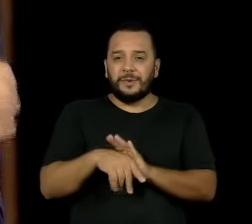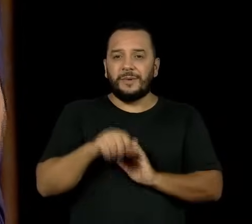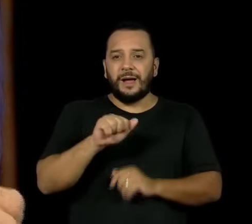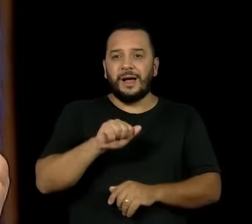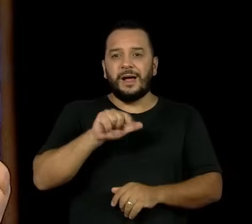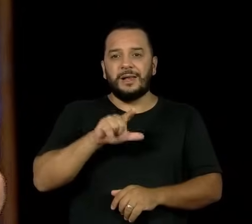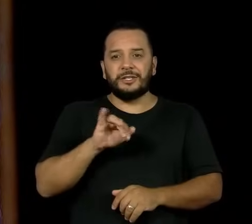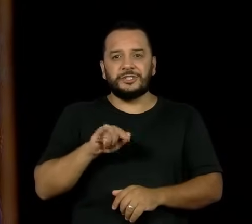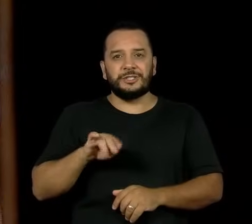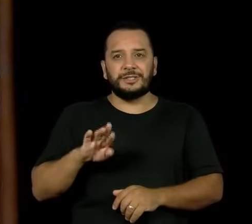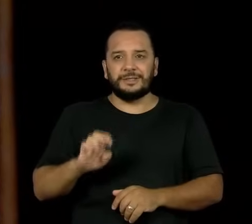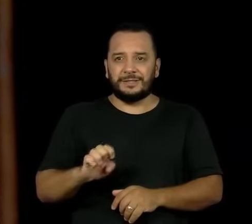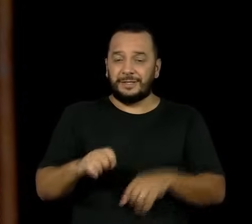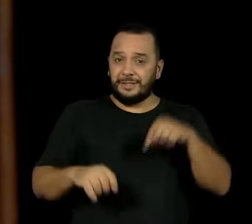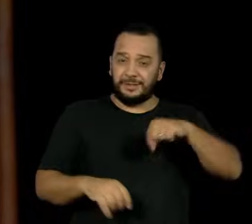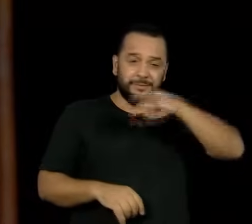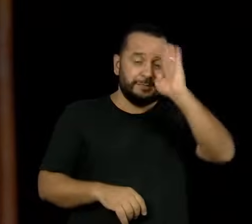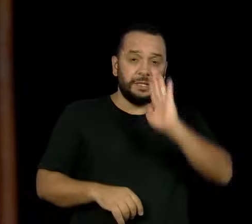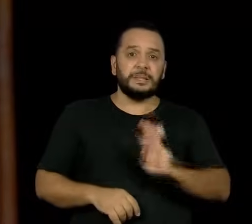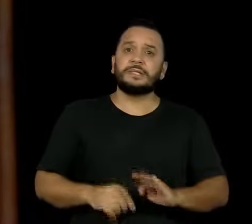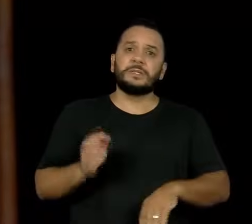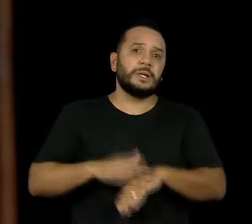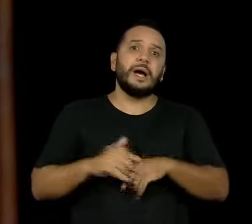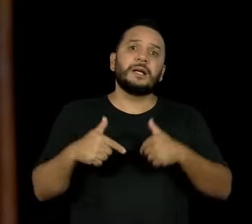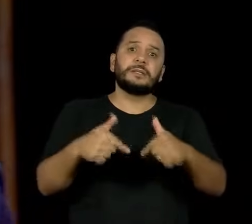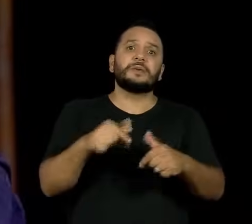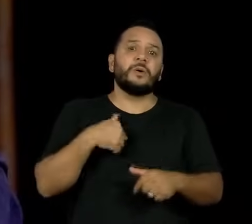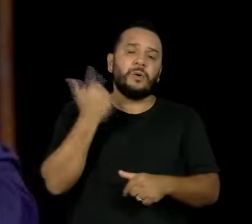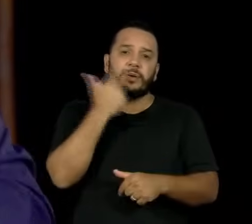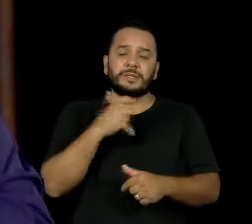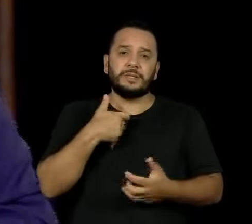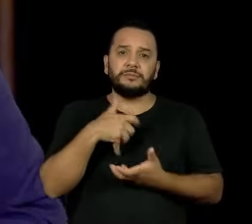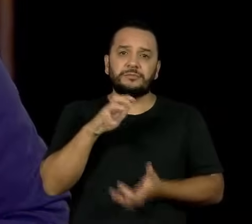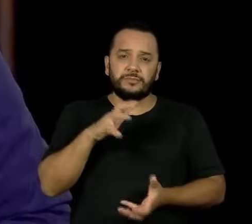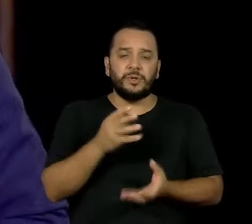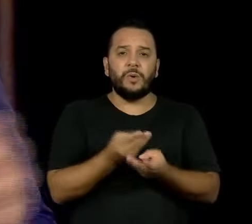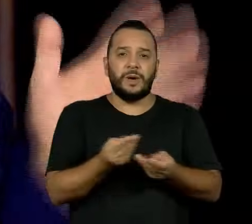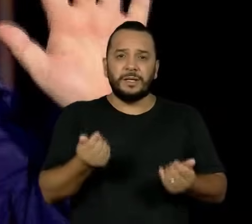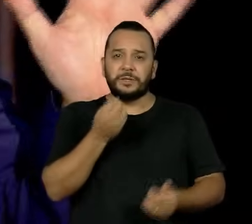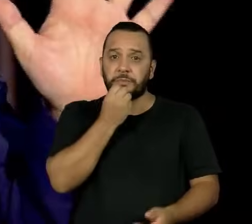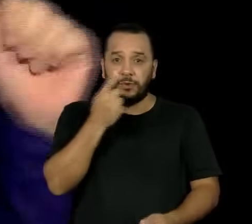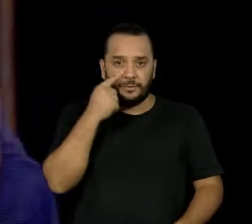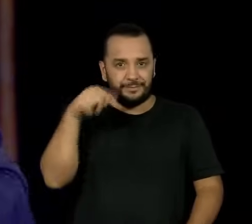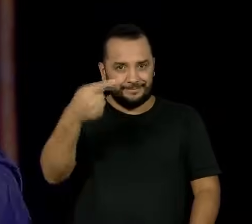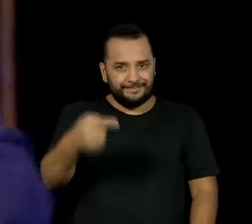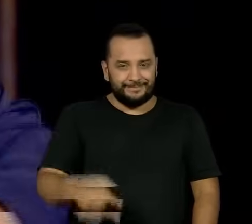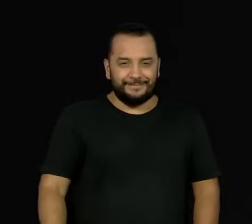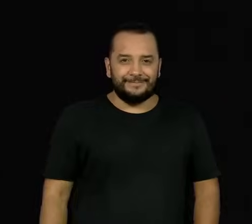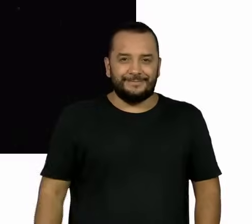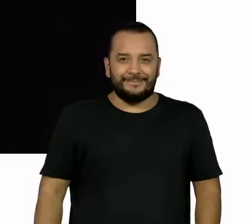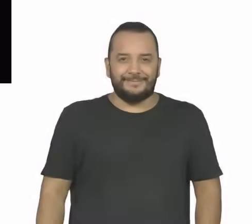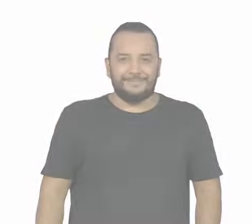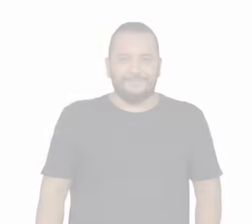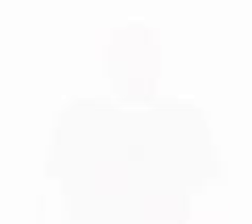o Brasil, como nação, está fazendo para garantir um envelhecimento de boa qualidade. Até loguinho.